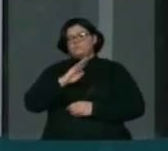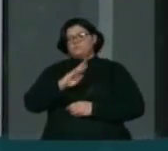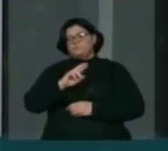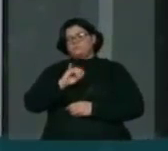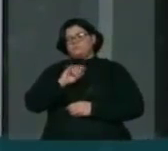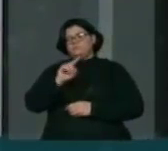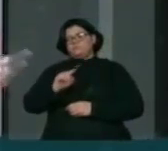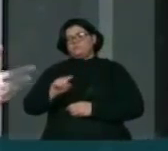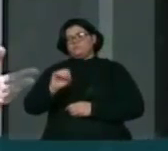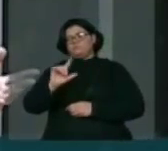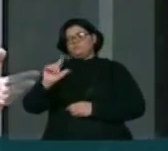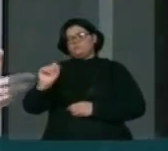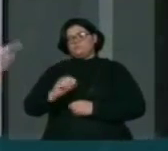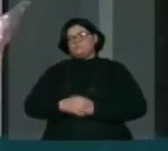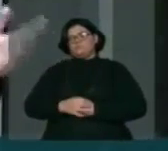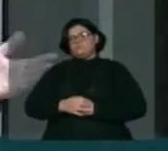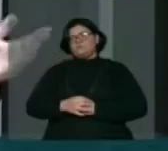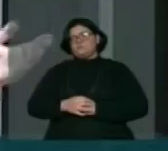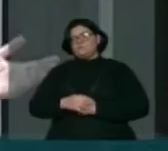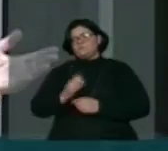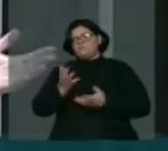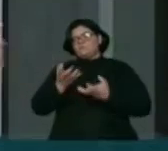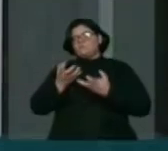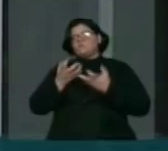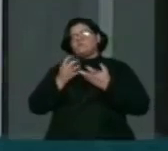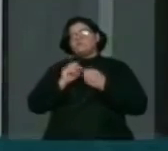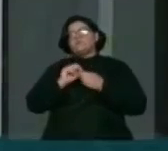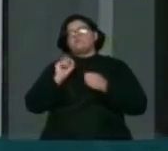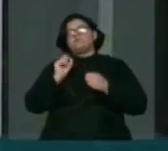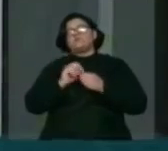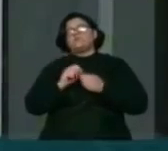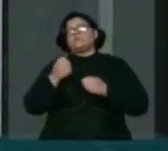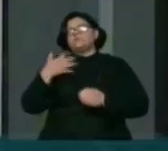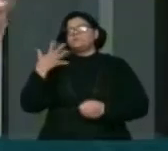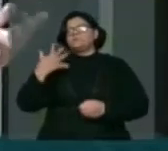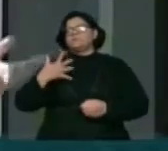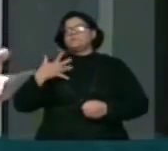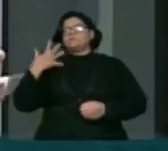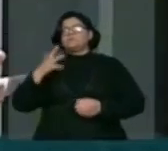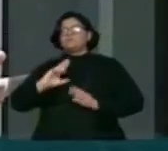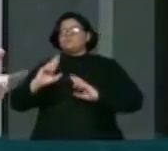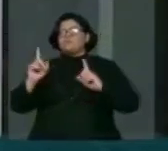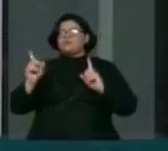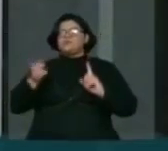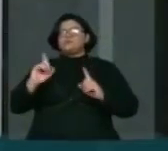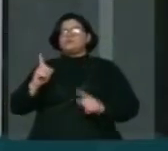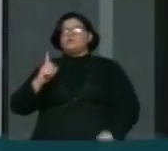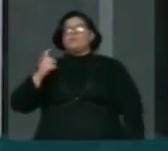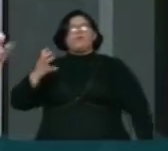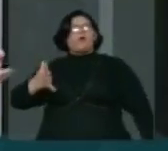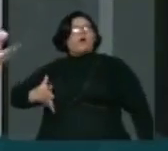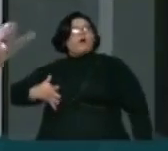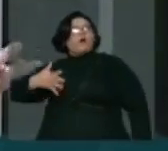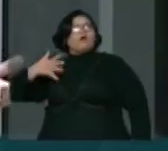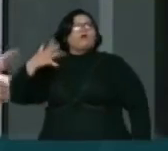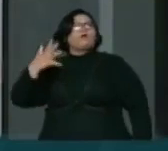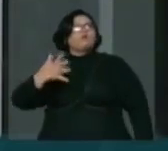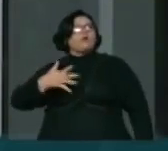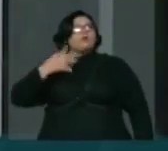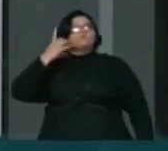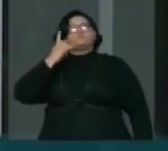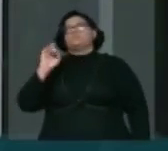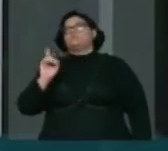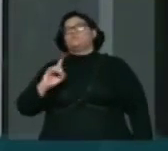uma intervenção um pouco diferente, sem esse tom solene, procurando lembrar o Brizola da vida mais do que o Brizola